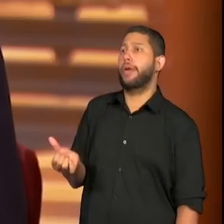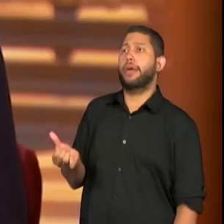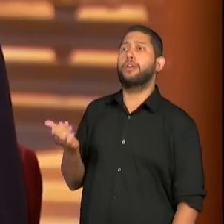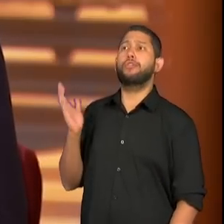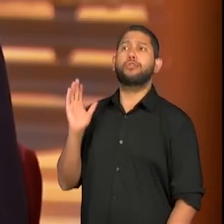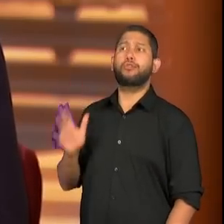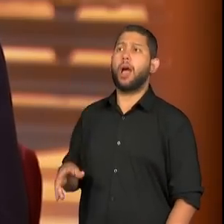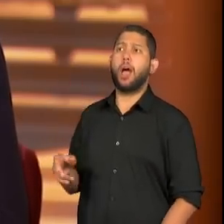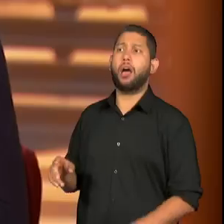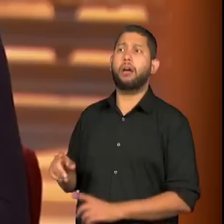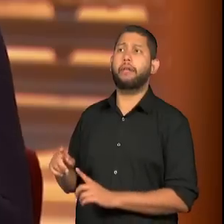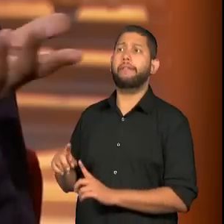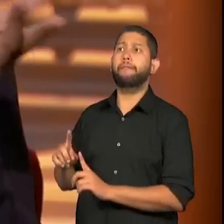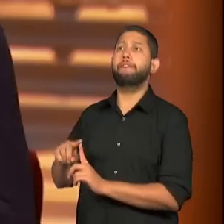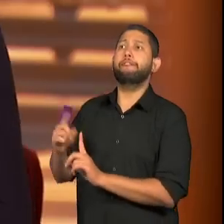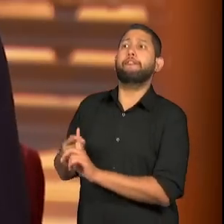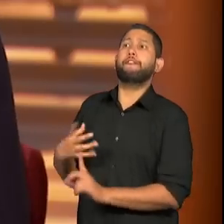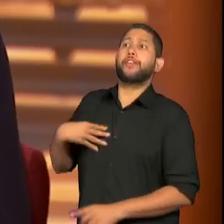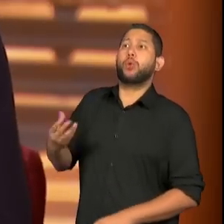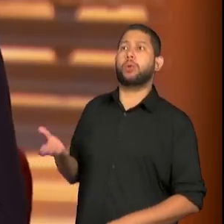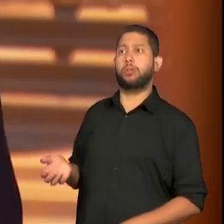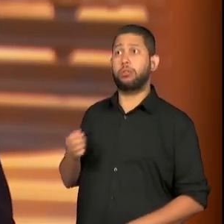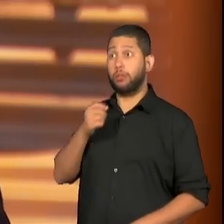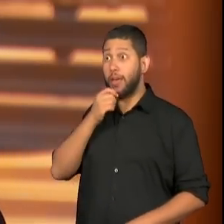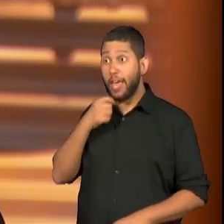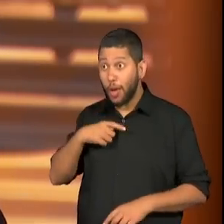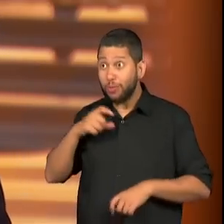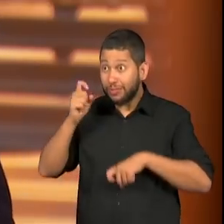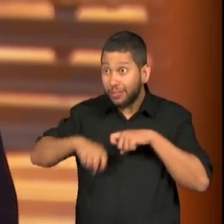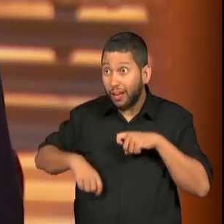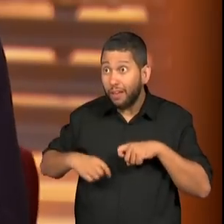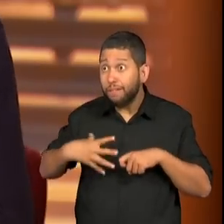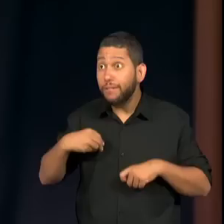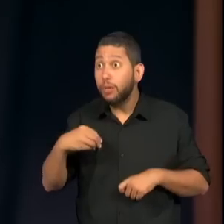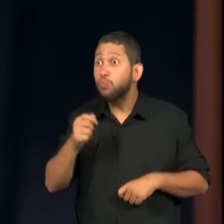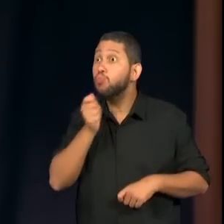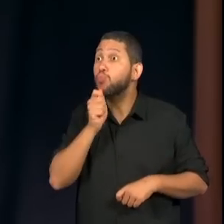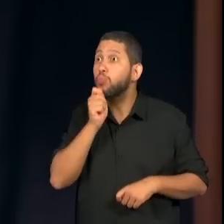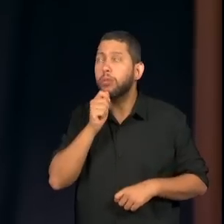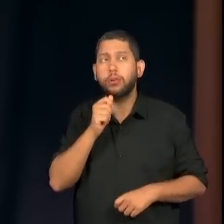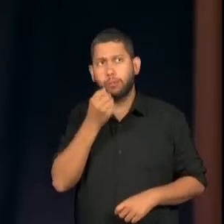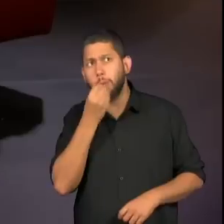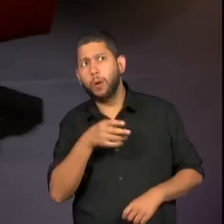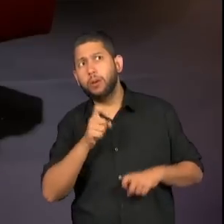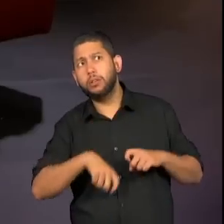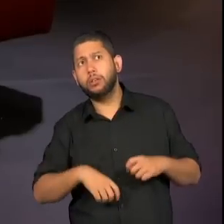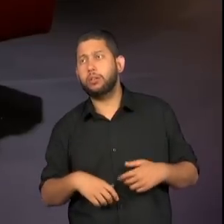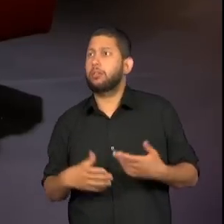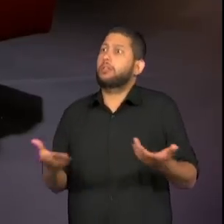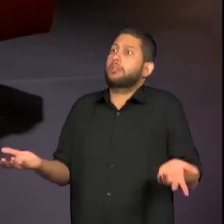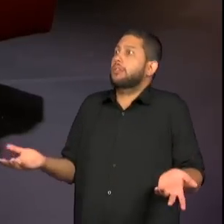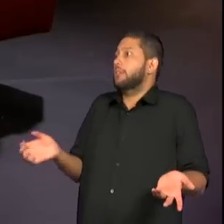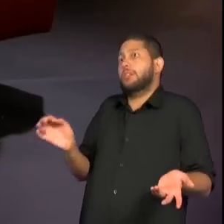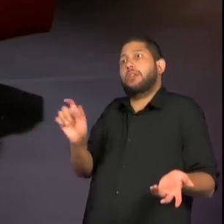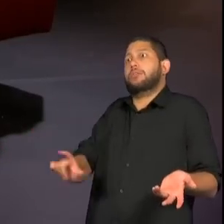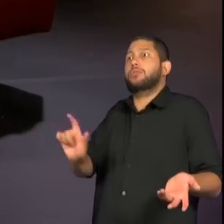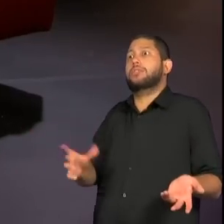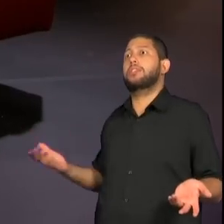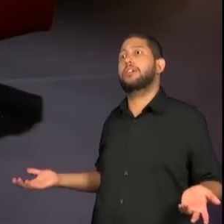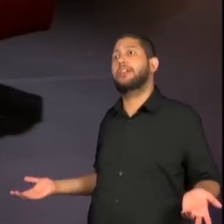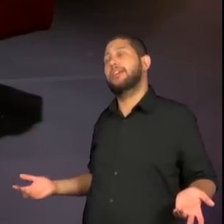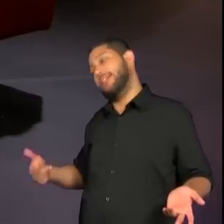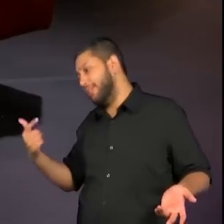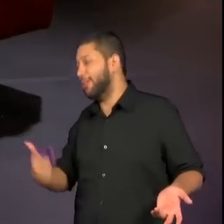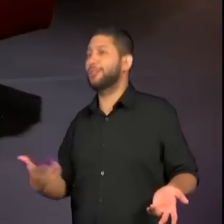era pai. Eu ainda não tinha feito a minha primeira trans ainda. Foi bom? Qualquer... Claro que era. Não,